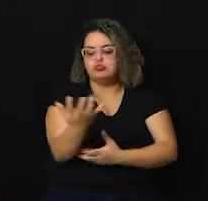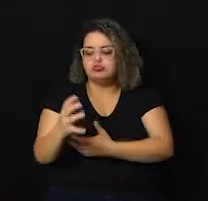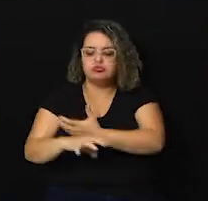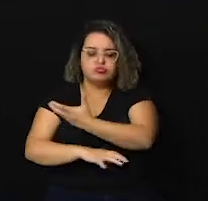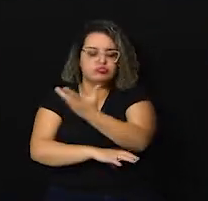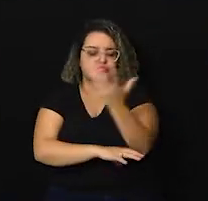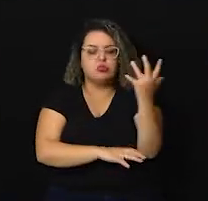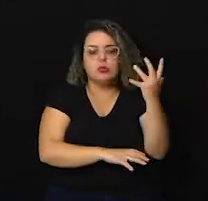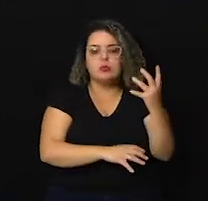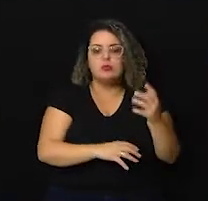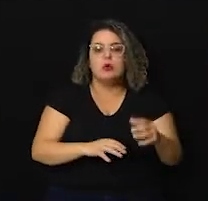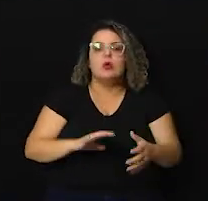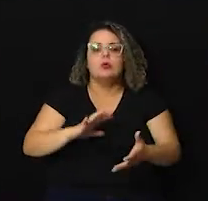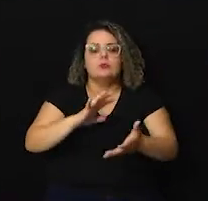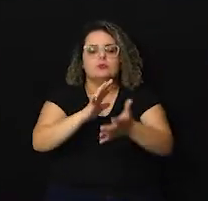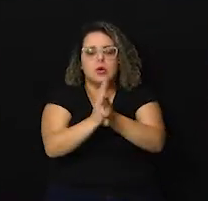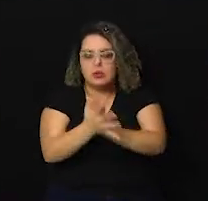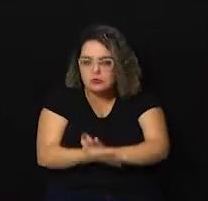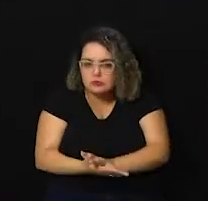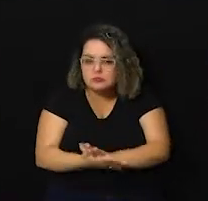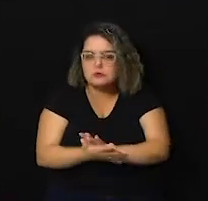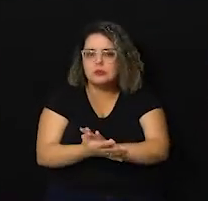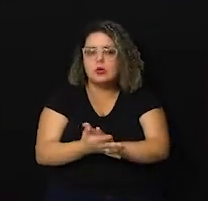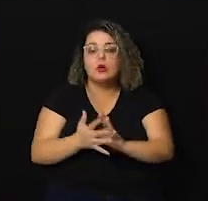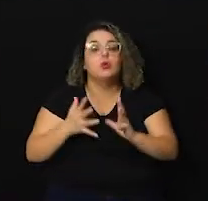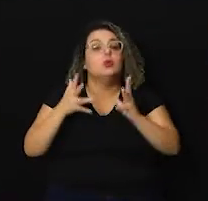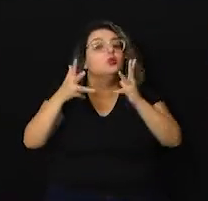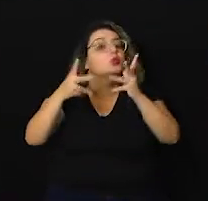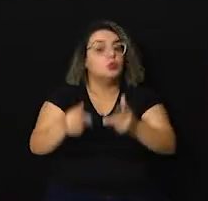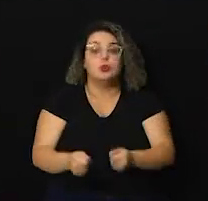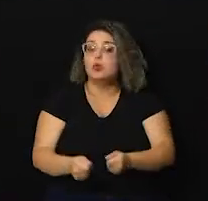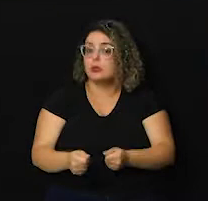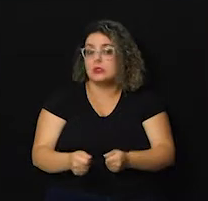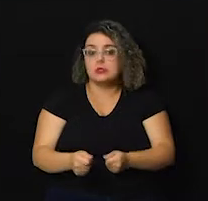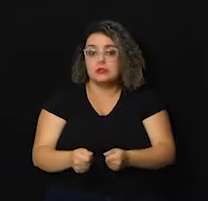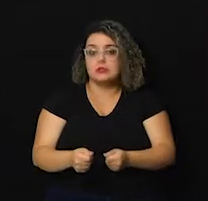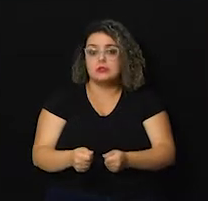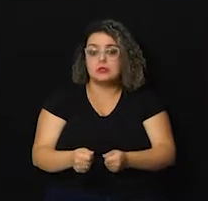que fazem, por exemplo, mal a outras plantas, como é o caso, por exemplo, do